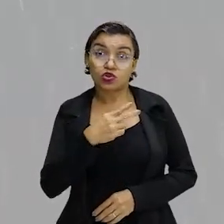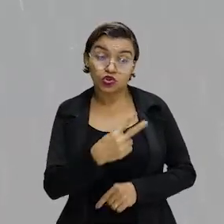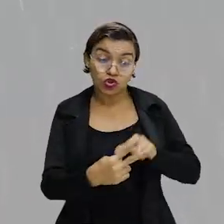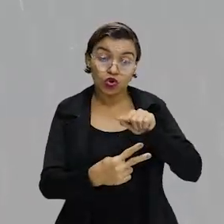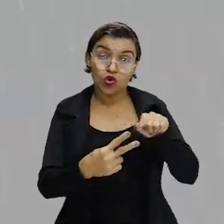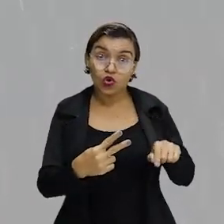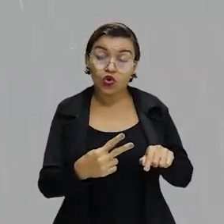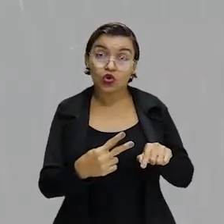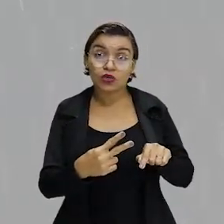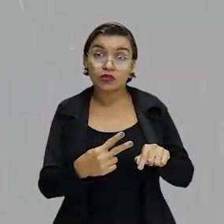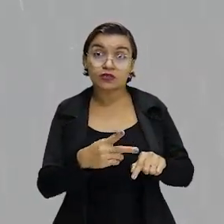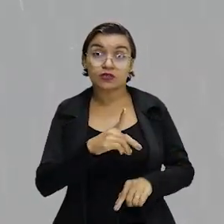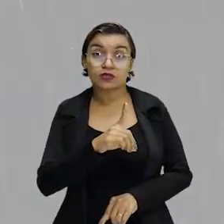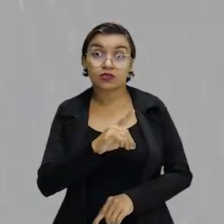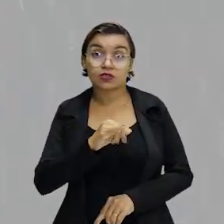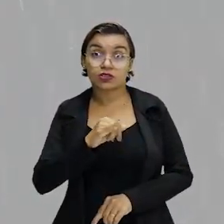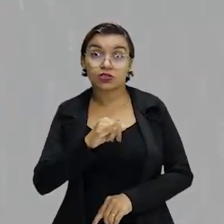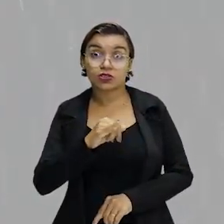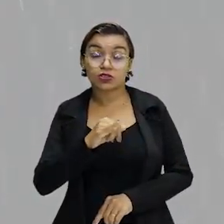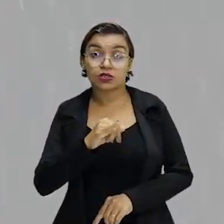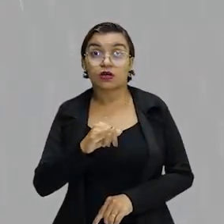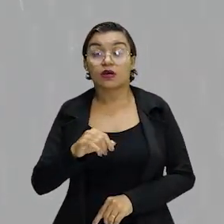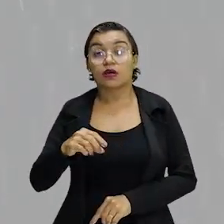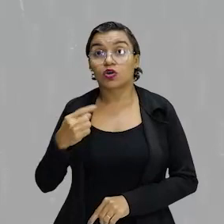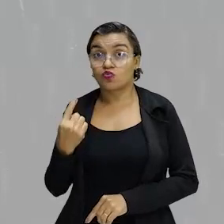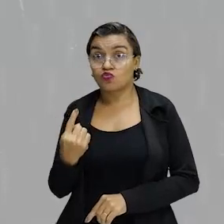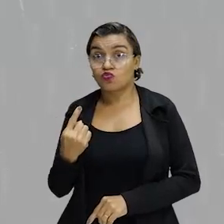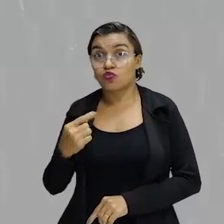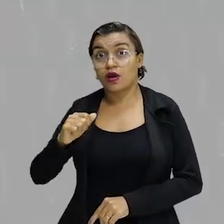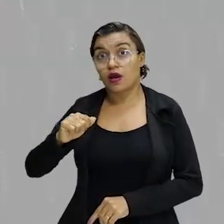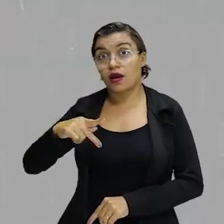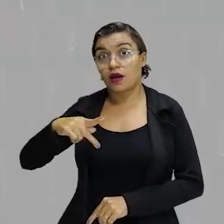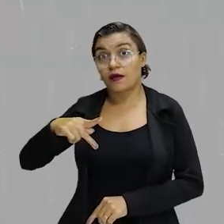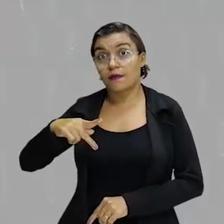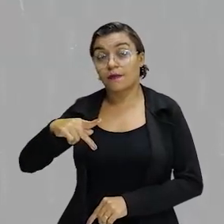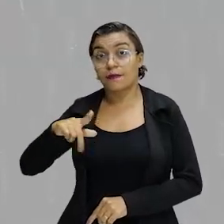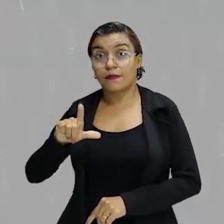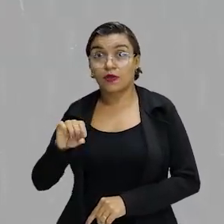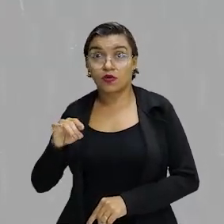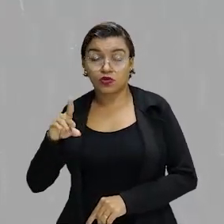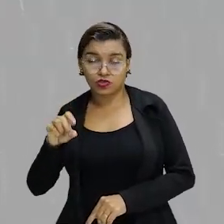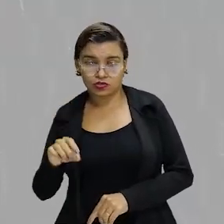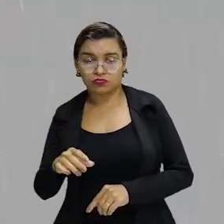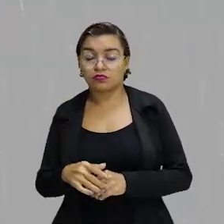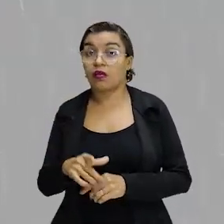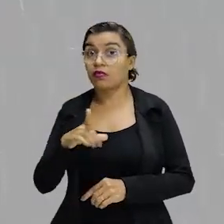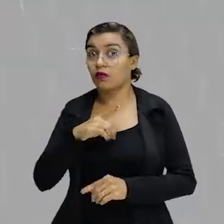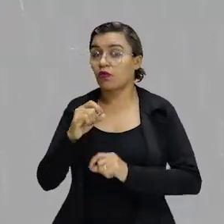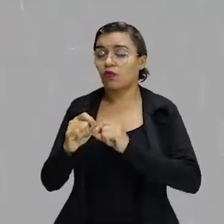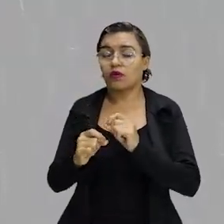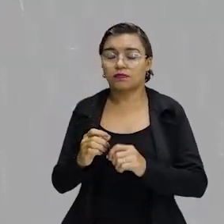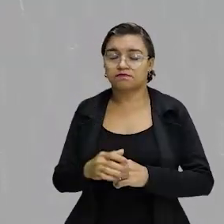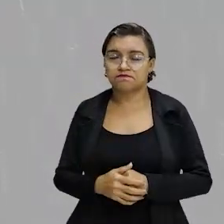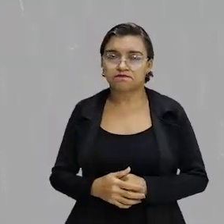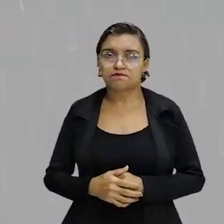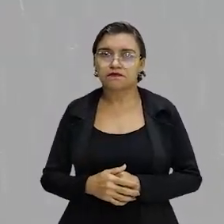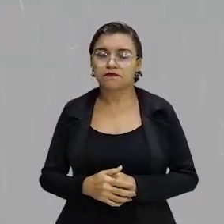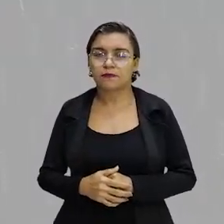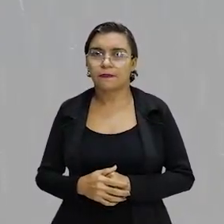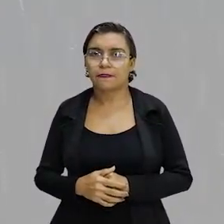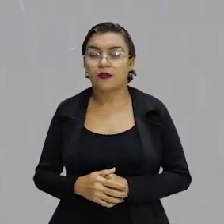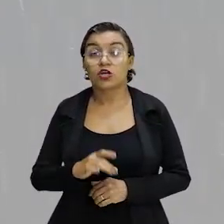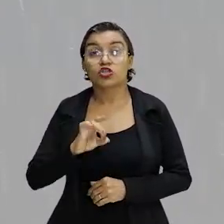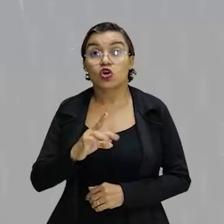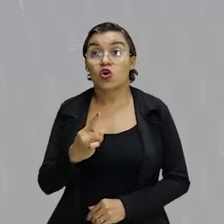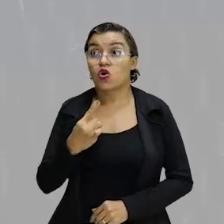indivíduo for haploide. O ciclo de vida haplobionte, eu vou ter presente apenas um